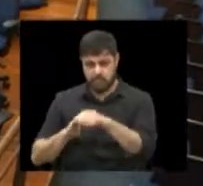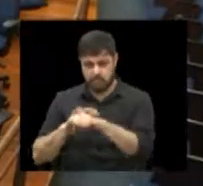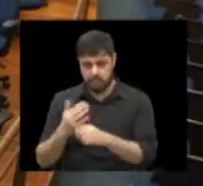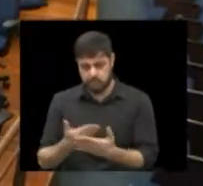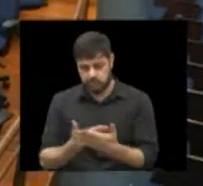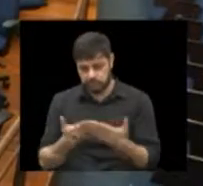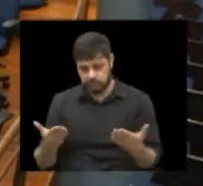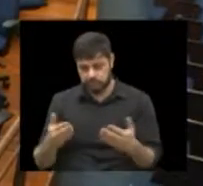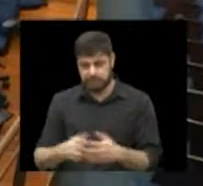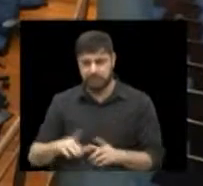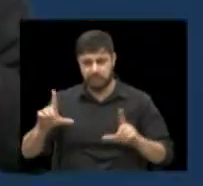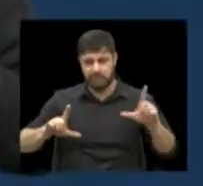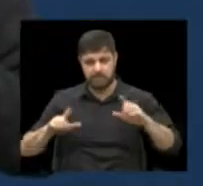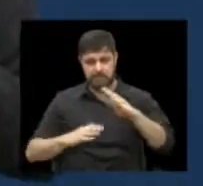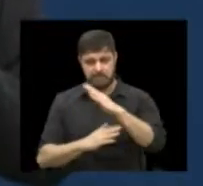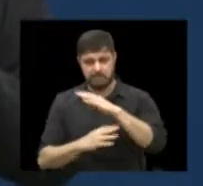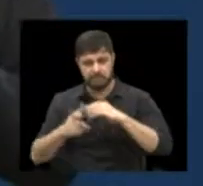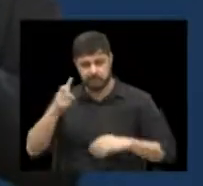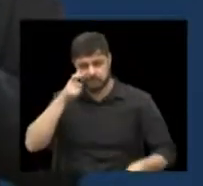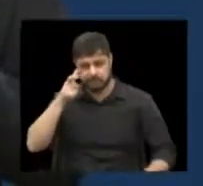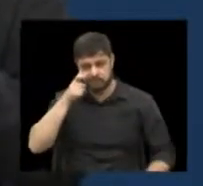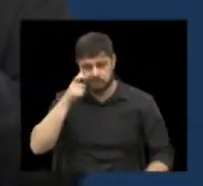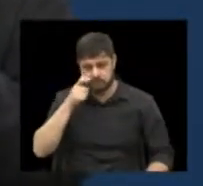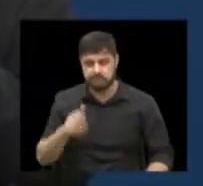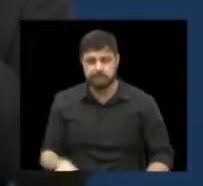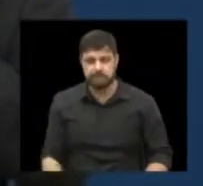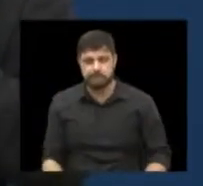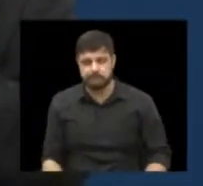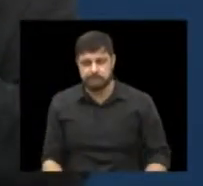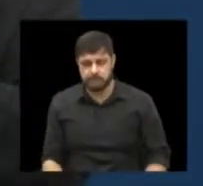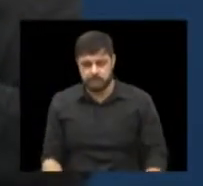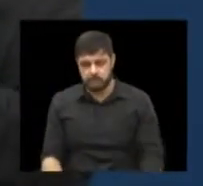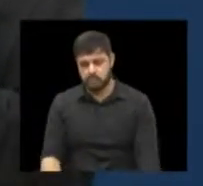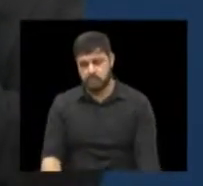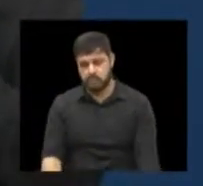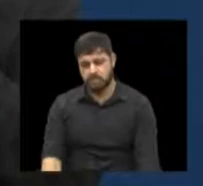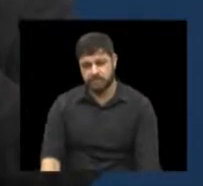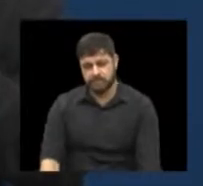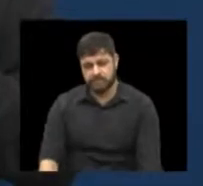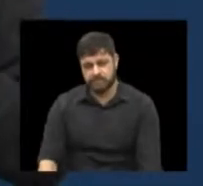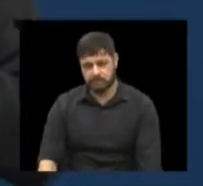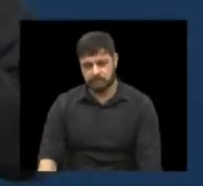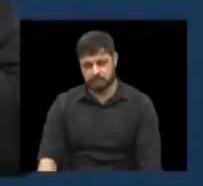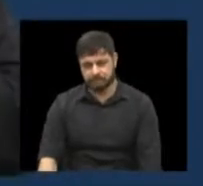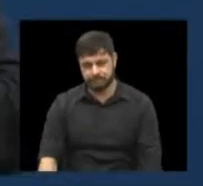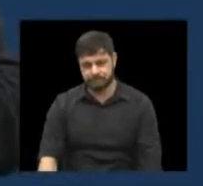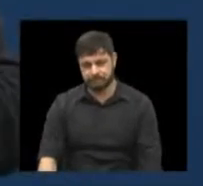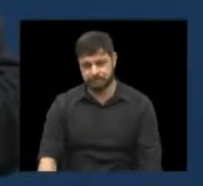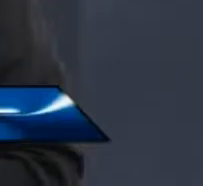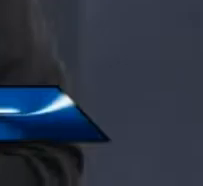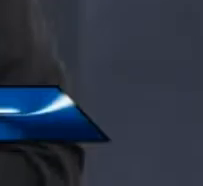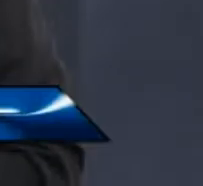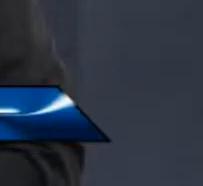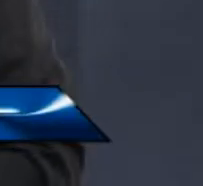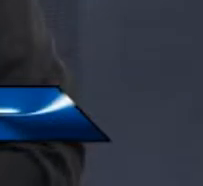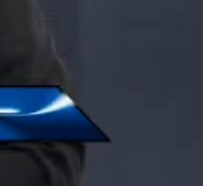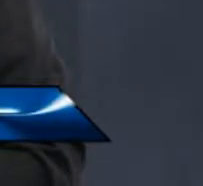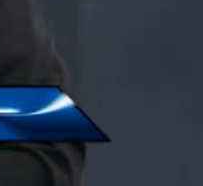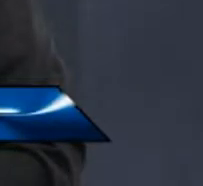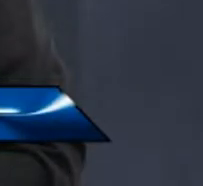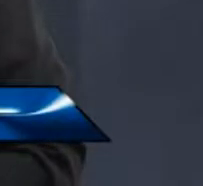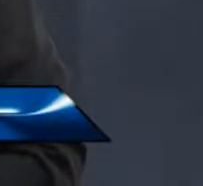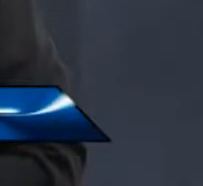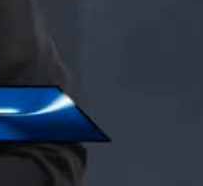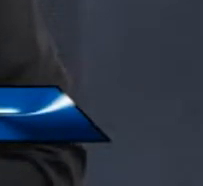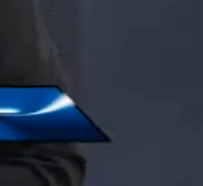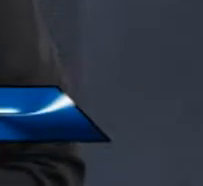não remunerada pelo prazo de 30 dias, retornou aos trabalhos na Câmara Municipal nesta quarta-feira. Eu tive que me